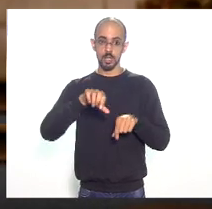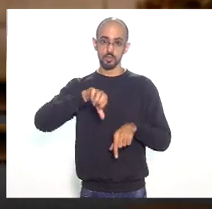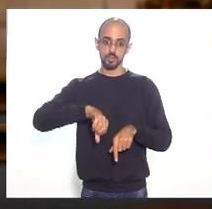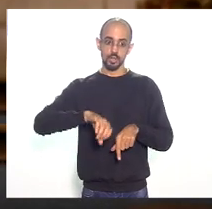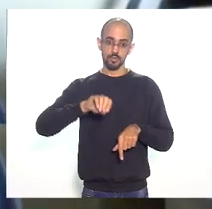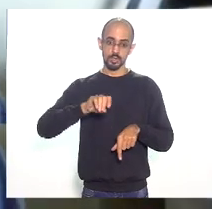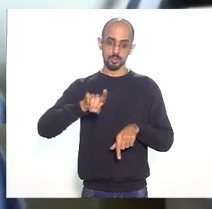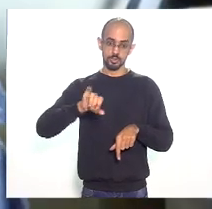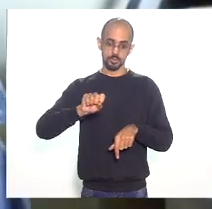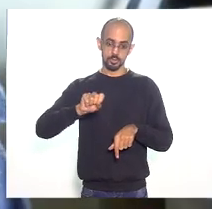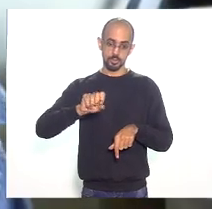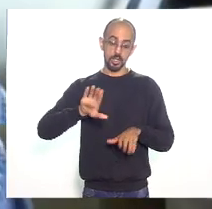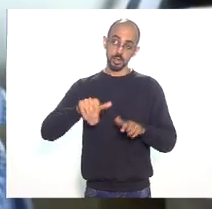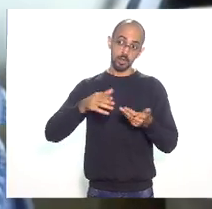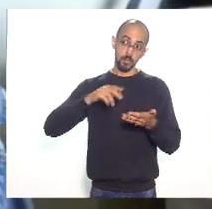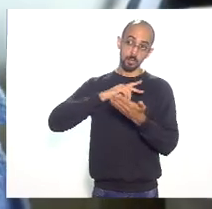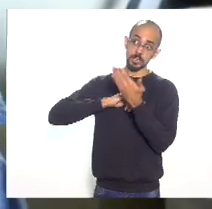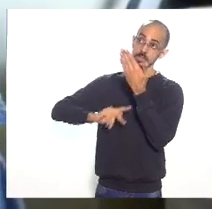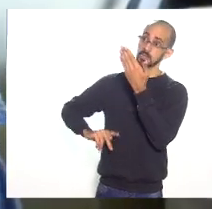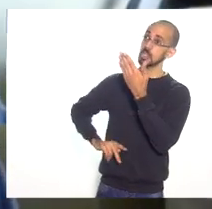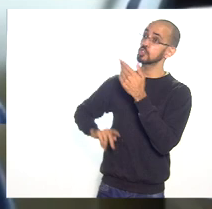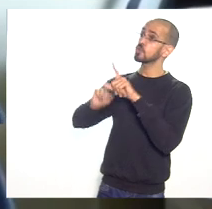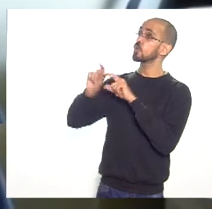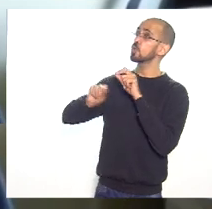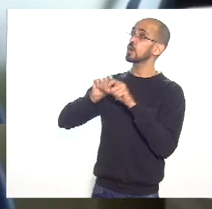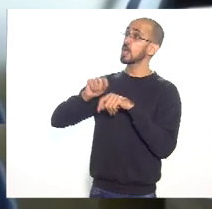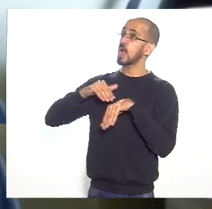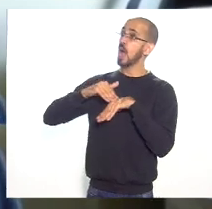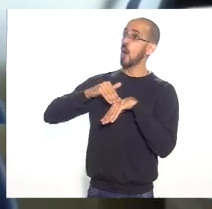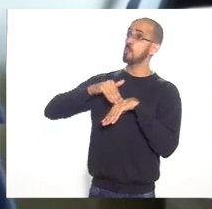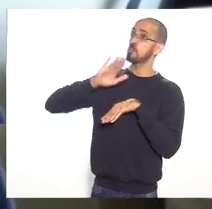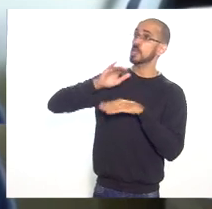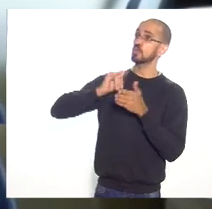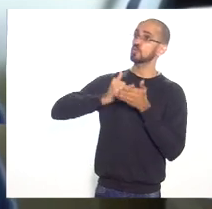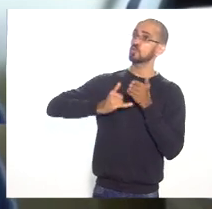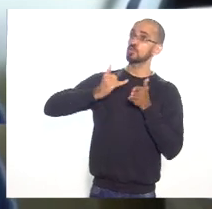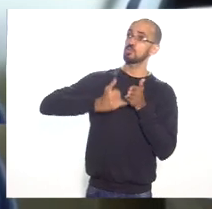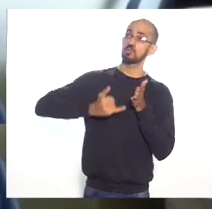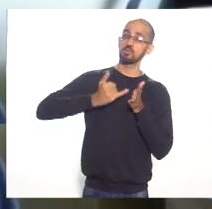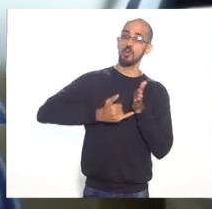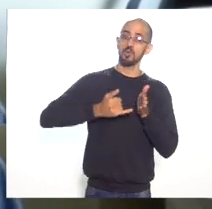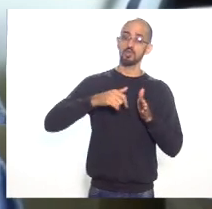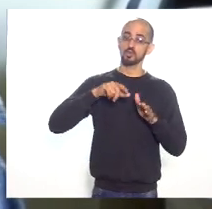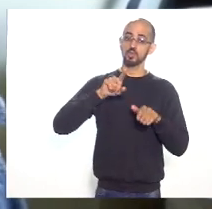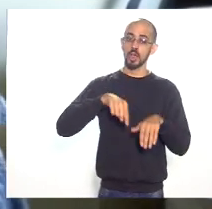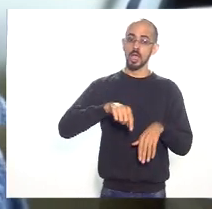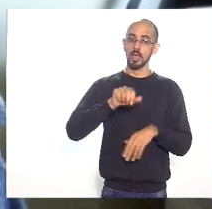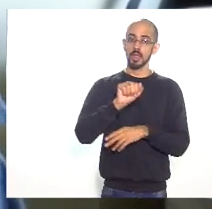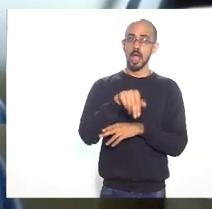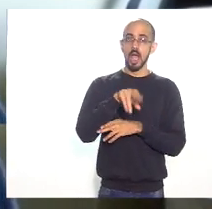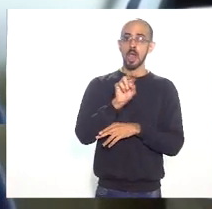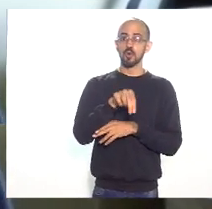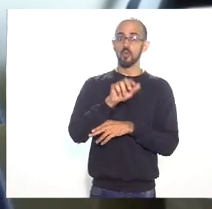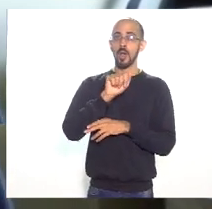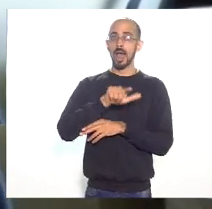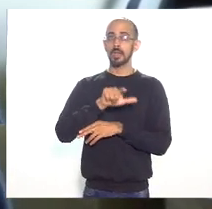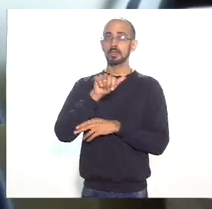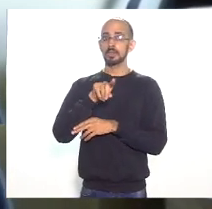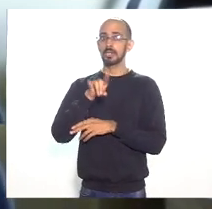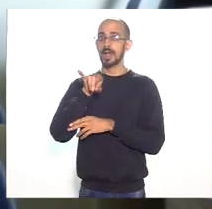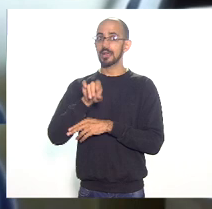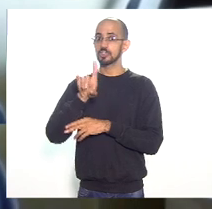presidente, aumento de carga tributária está sujeito ao princípio da anualidade e também na